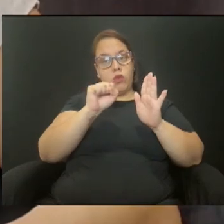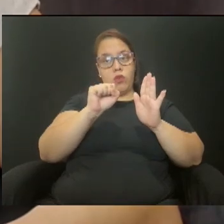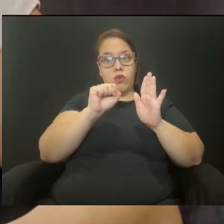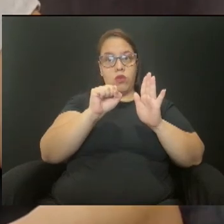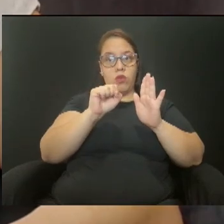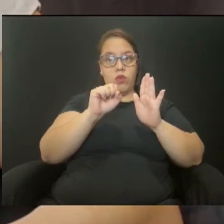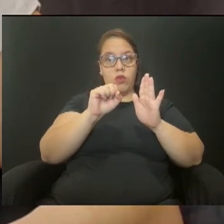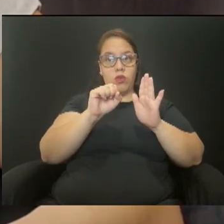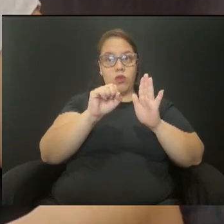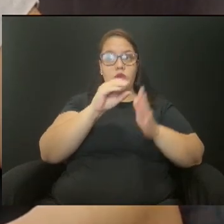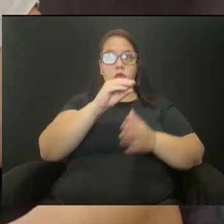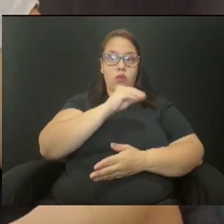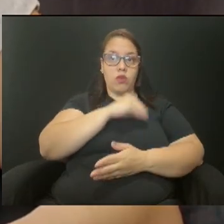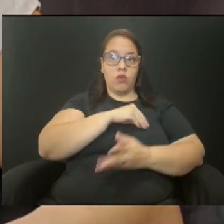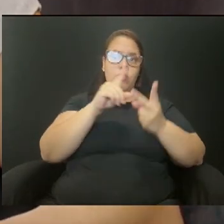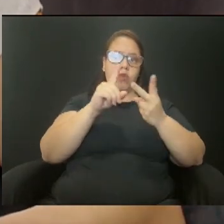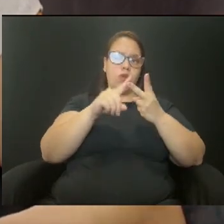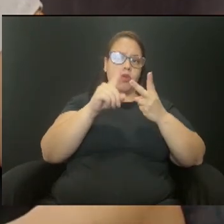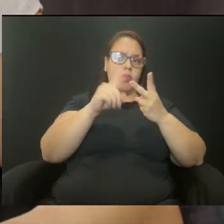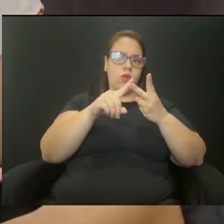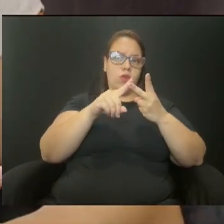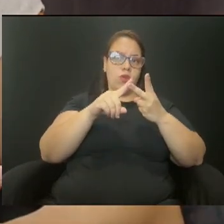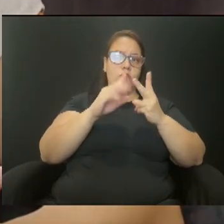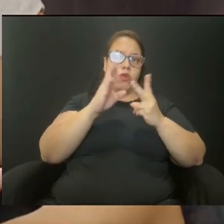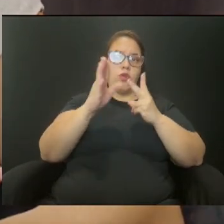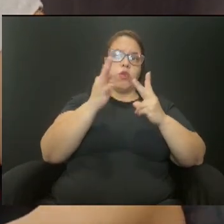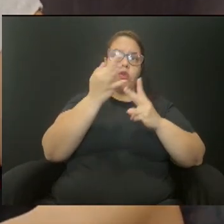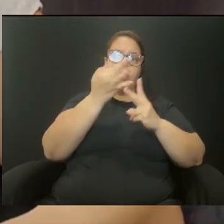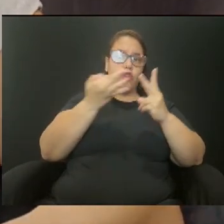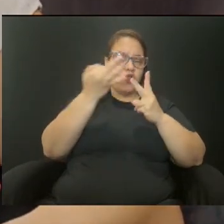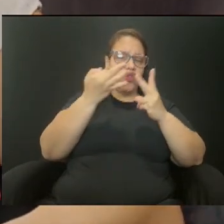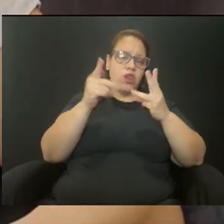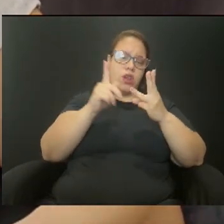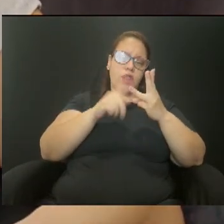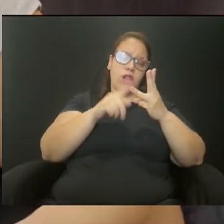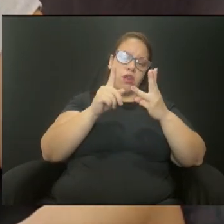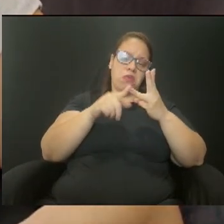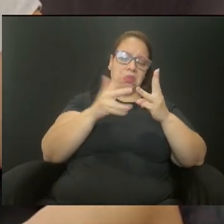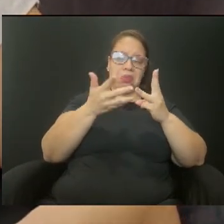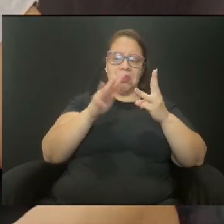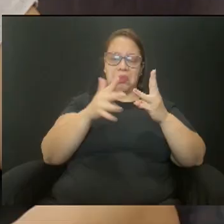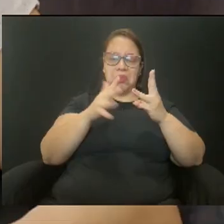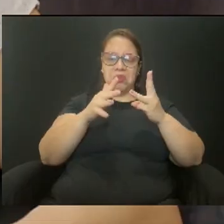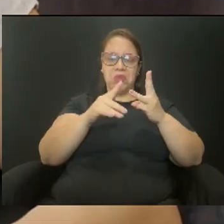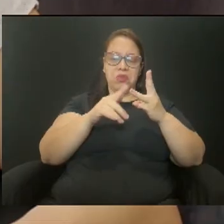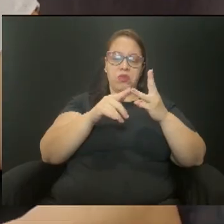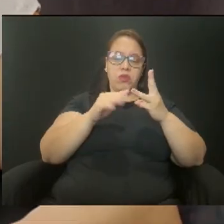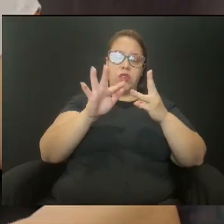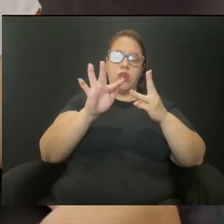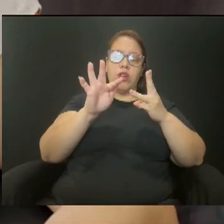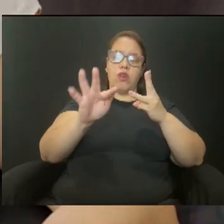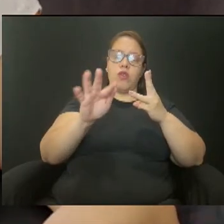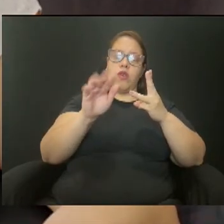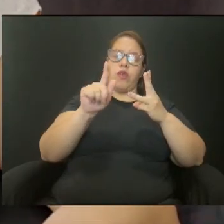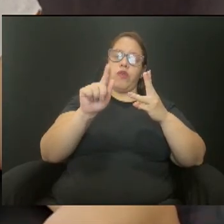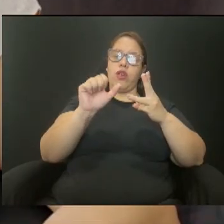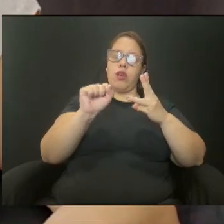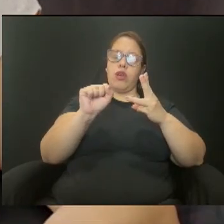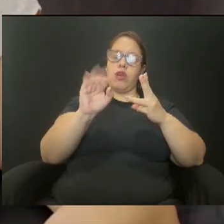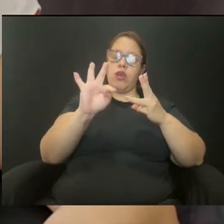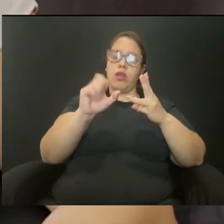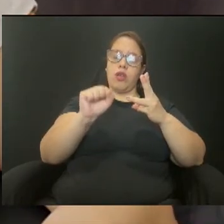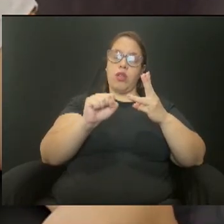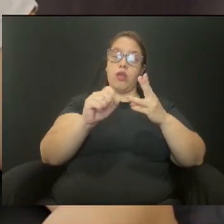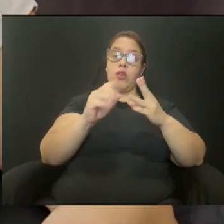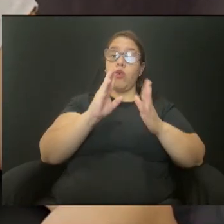salário, o proporcional de férias, muitas vezes ali o seu fundo de garantia. Esses documentos você vai ter um tempo maior para